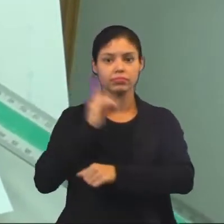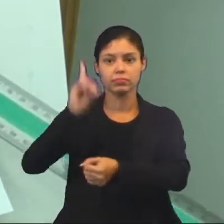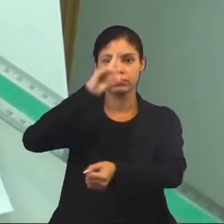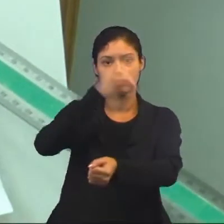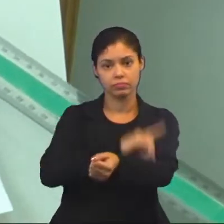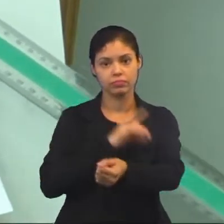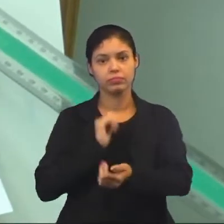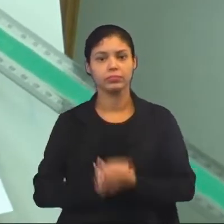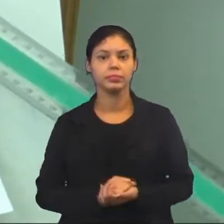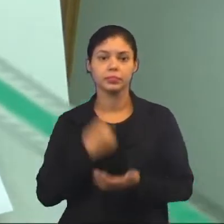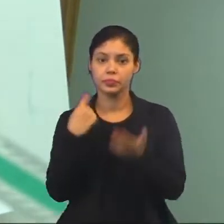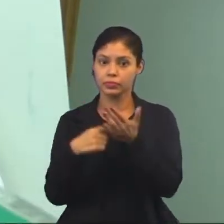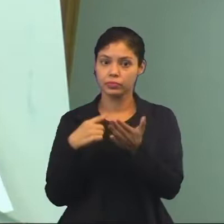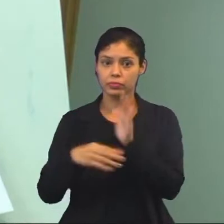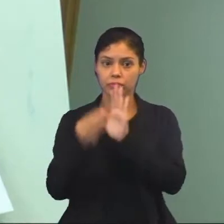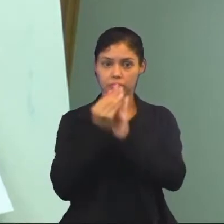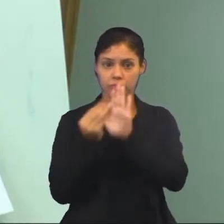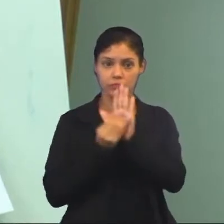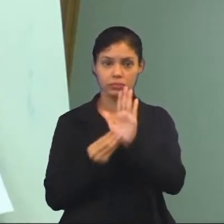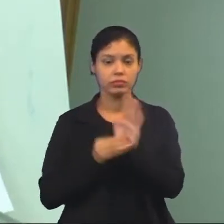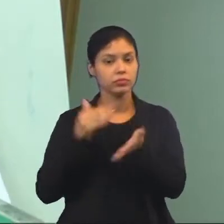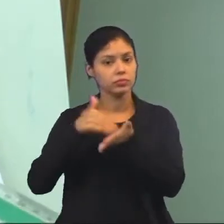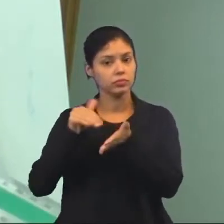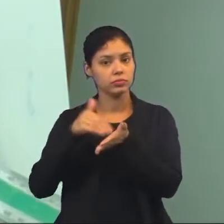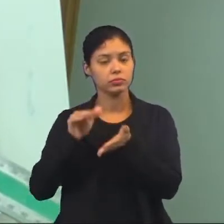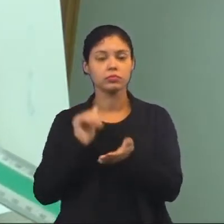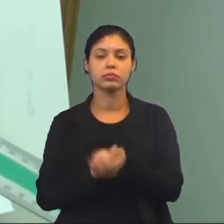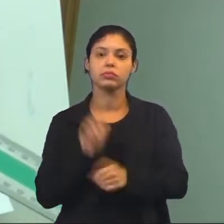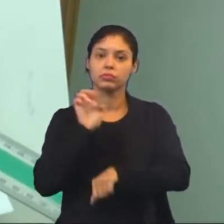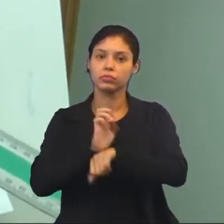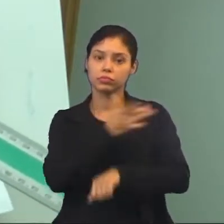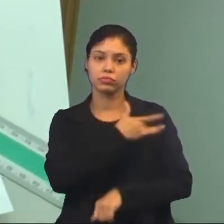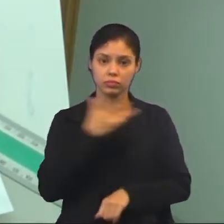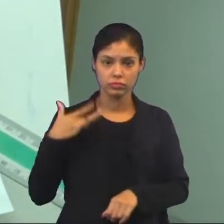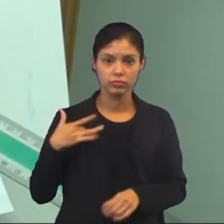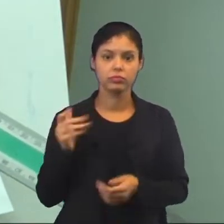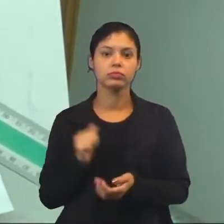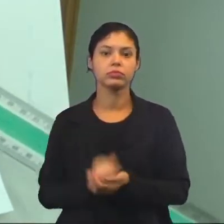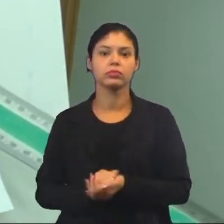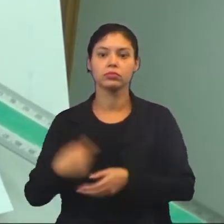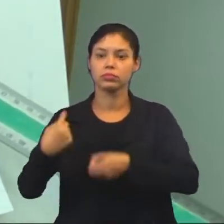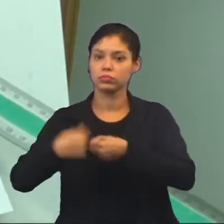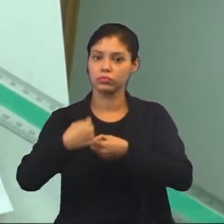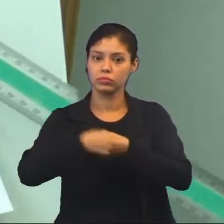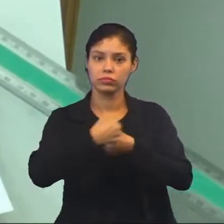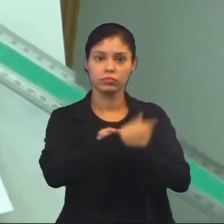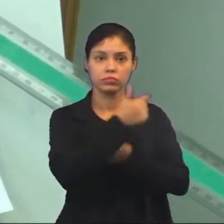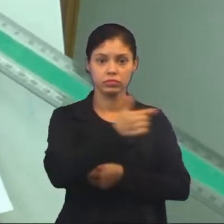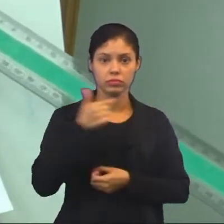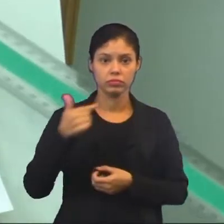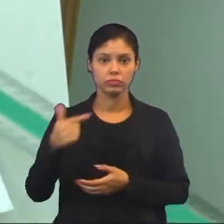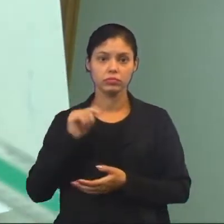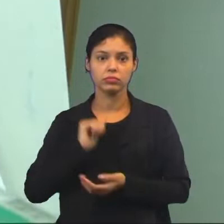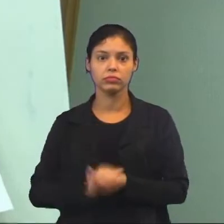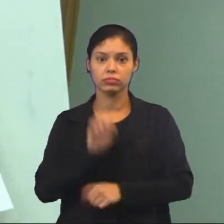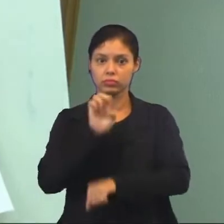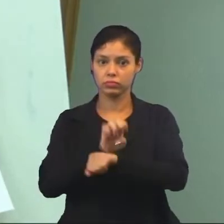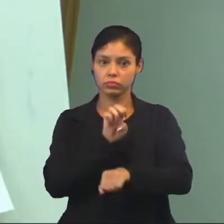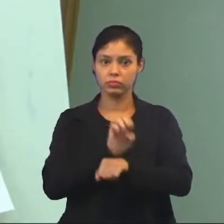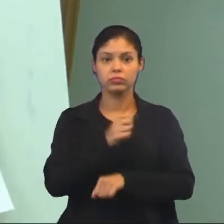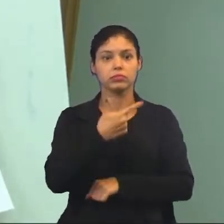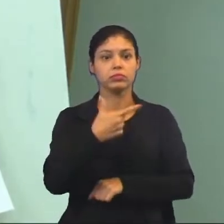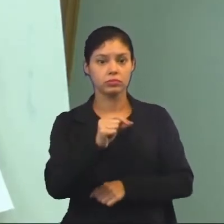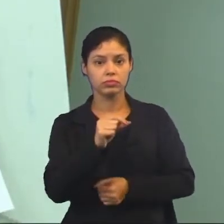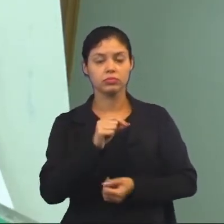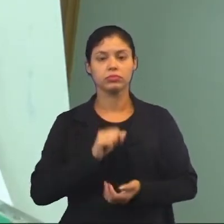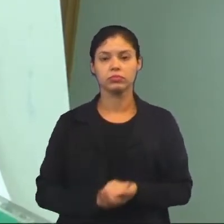dengue. De acordo com dados da Secretaria Estadual de Saúde, dos 22 municípios do